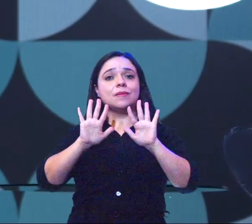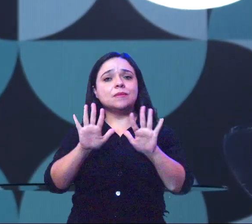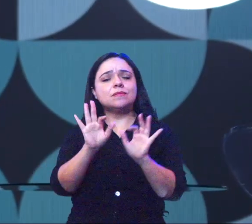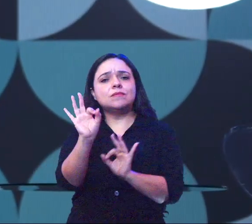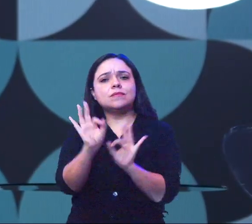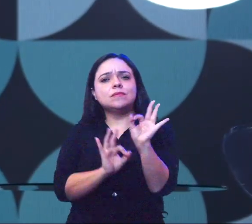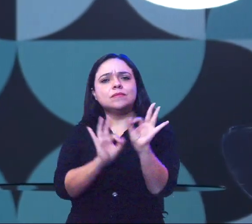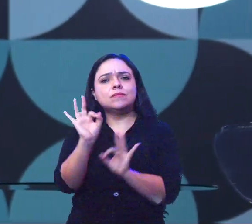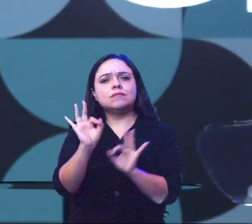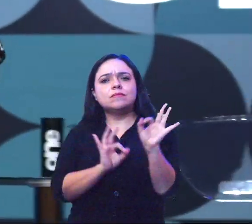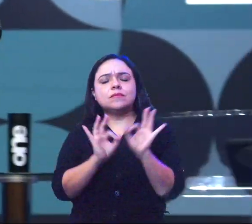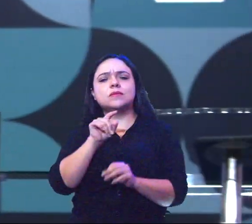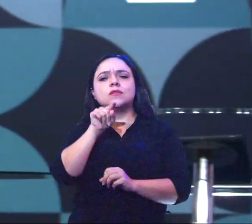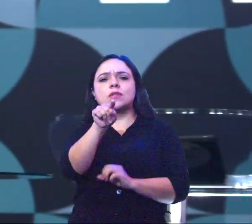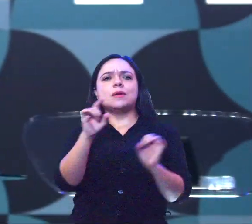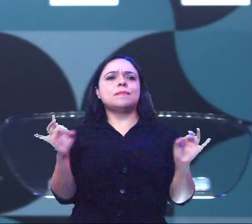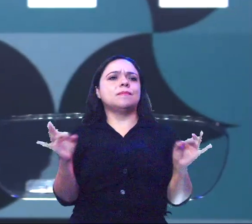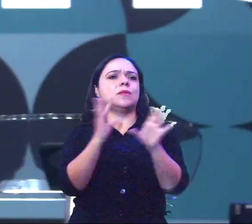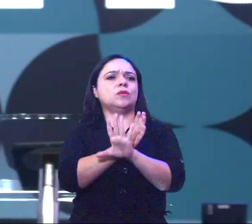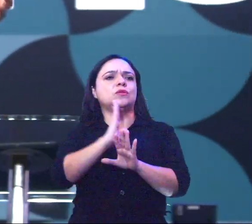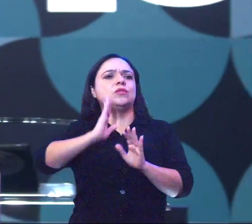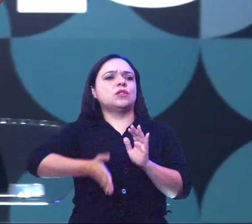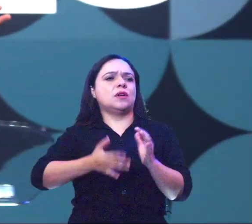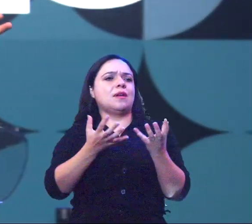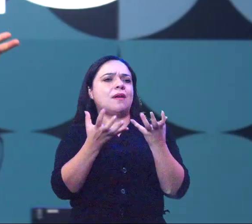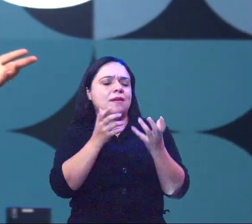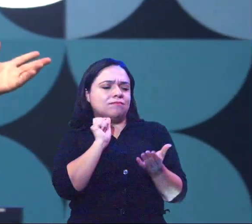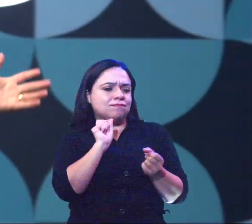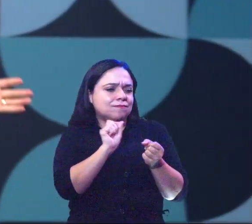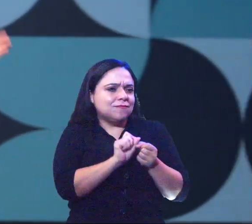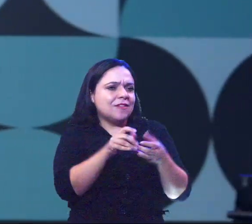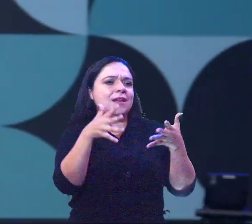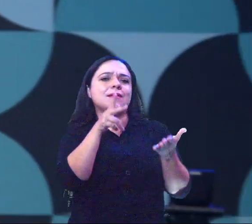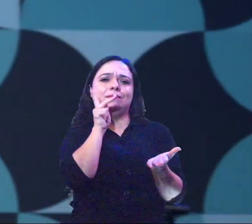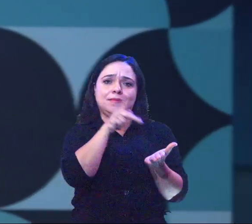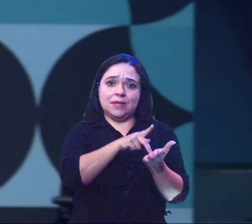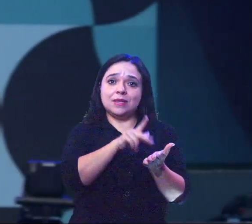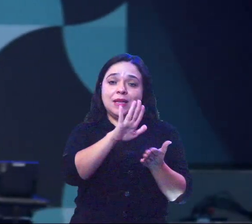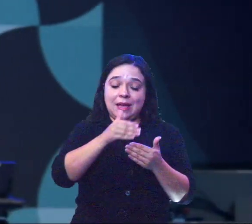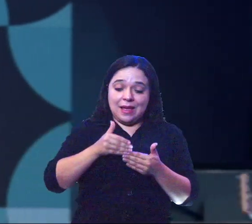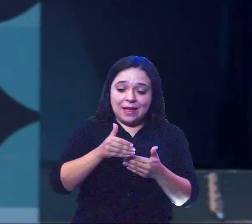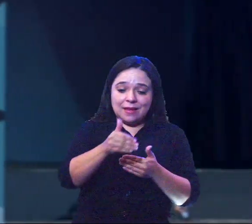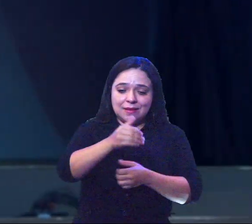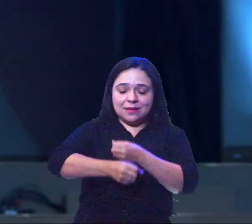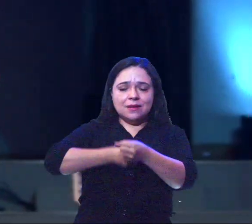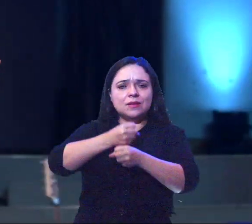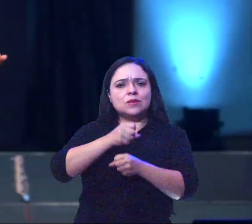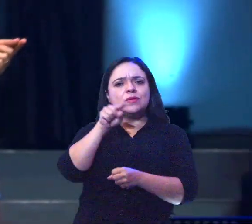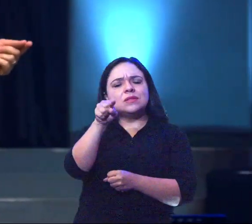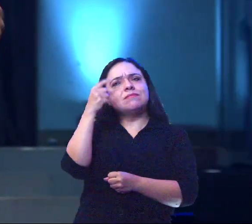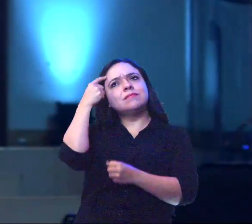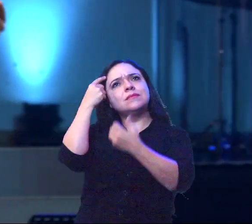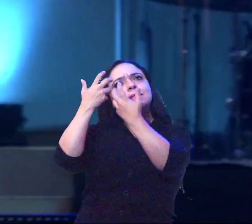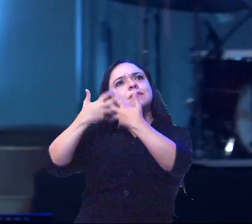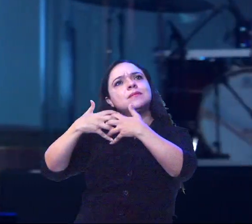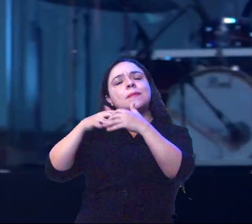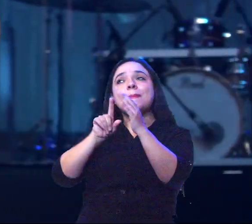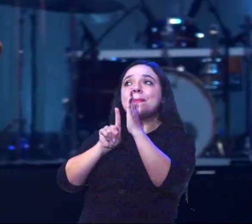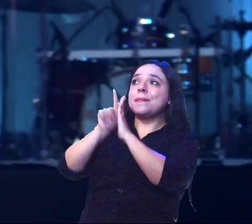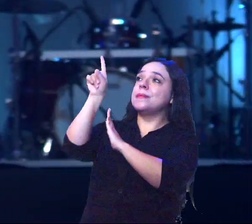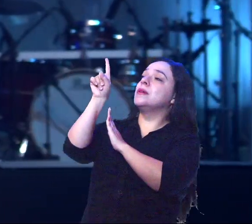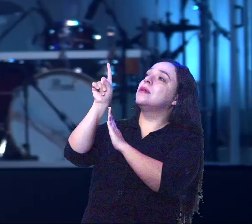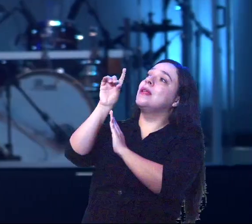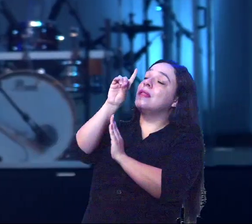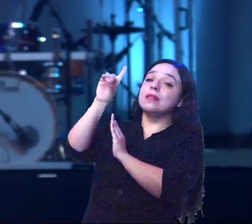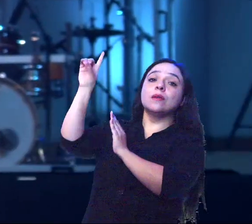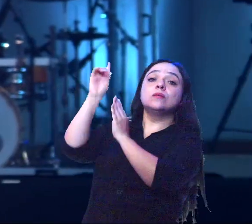planos daquilo que você gostaria muito de realizar e todos os sonhos daquilo que você gostaria para esse ano, você parou para perguntar para Deus quais são os